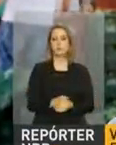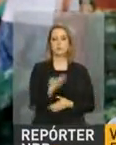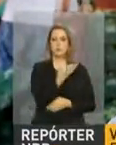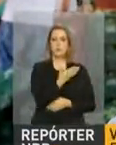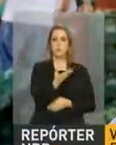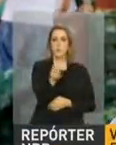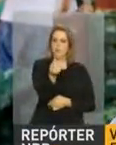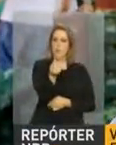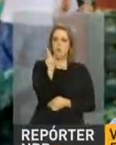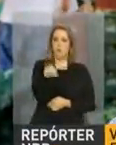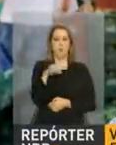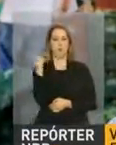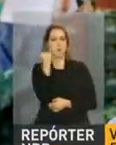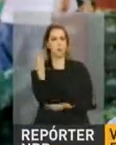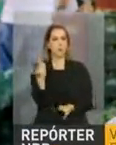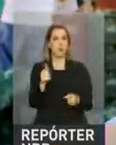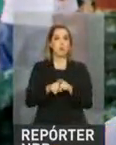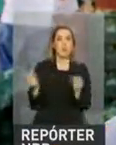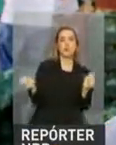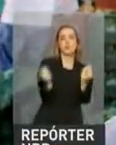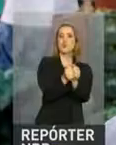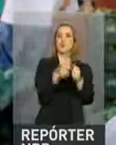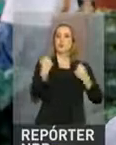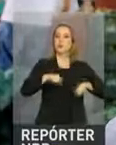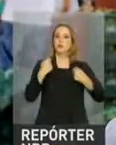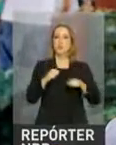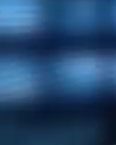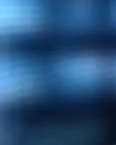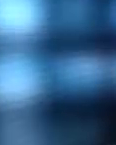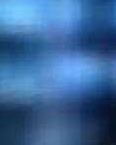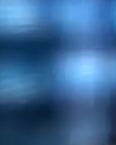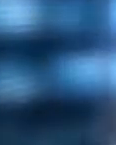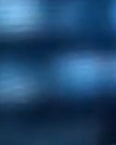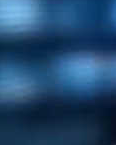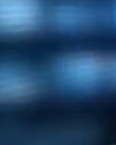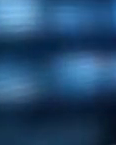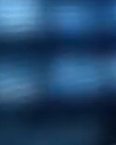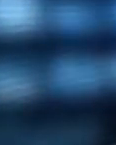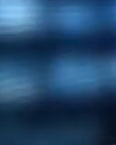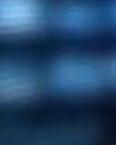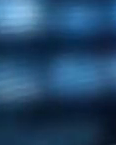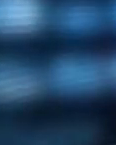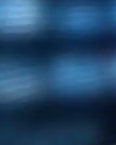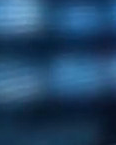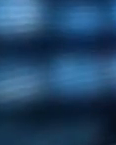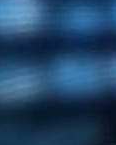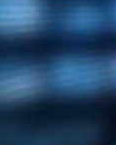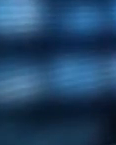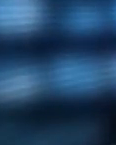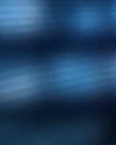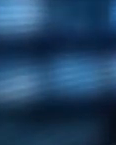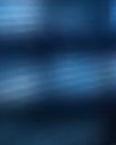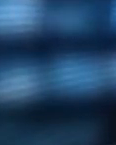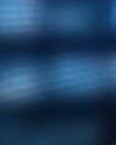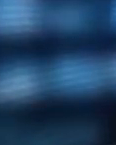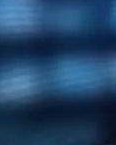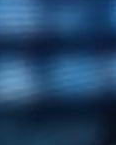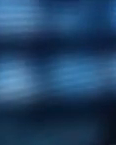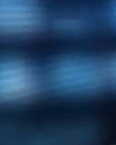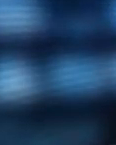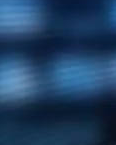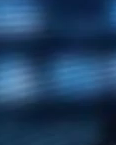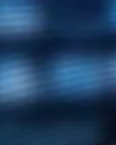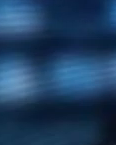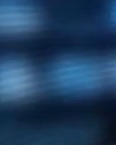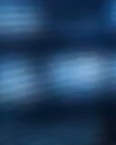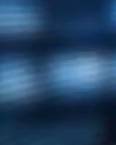importante mas junto com o preço tem um padrão de qualidade depois do intervalo bnds deve ampliar e